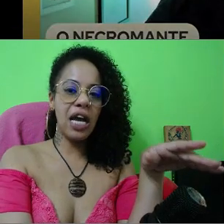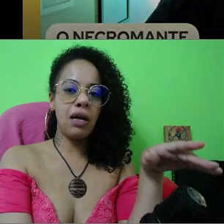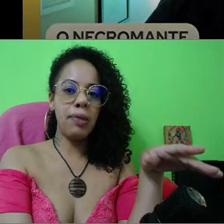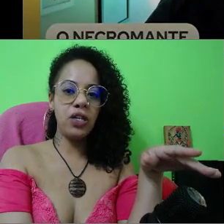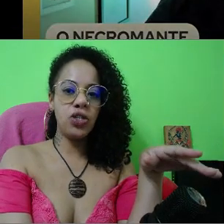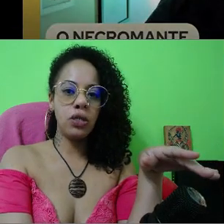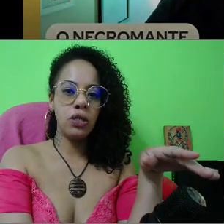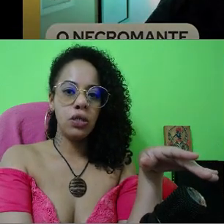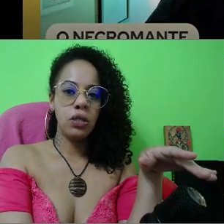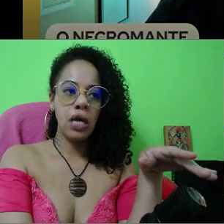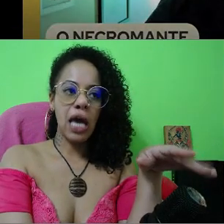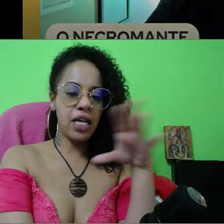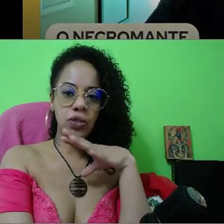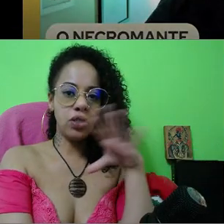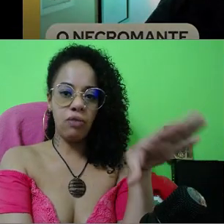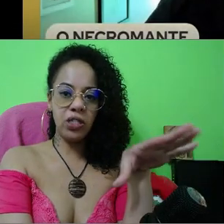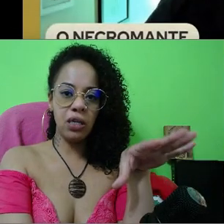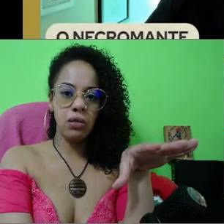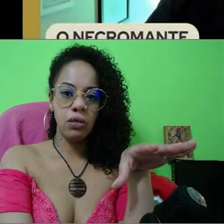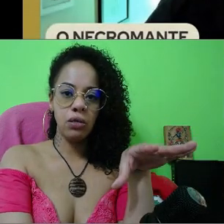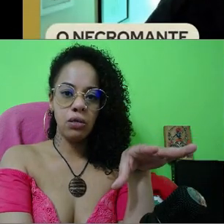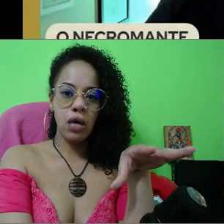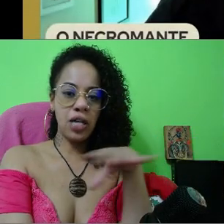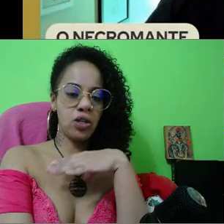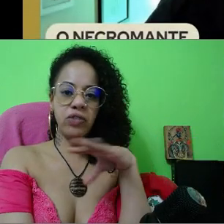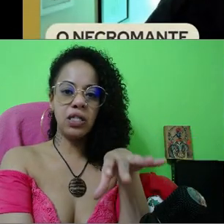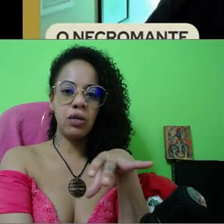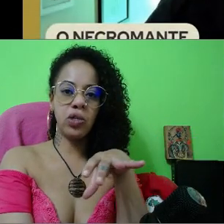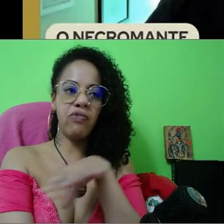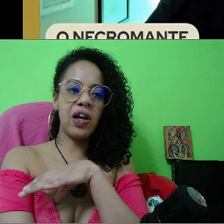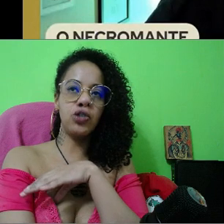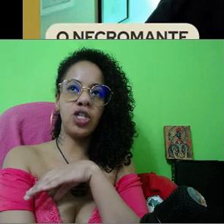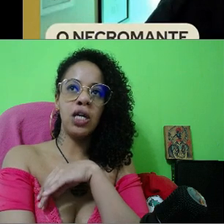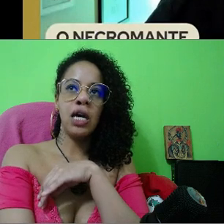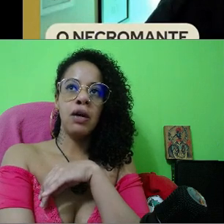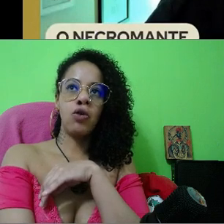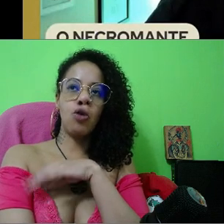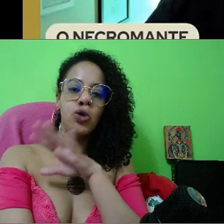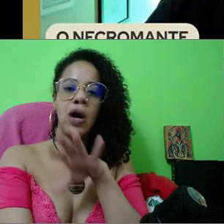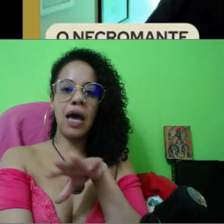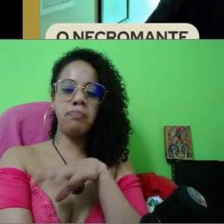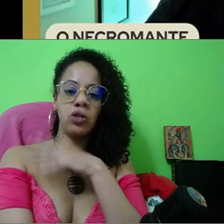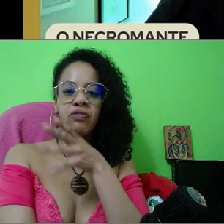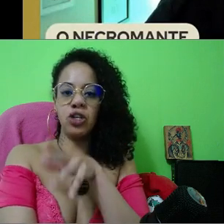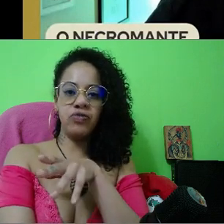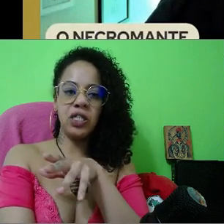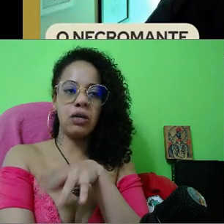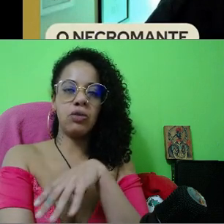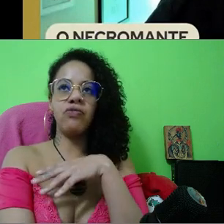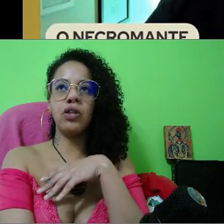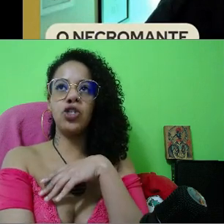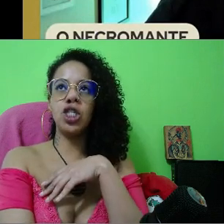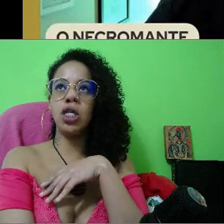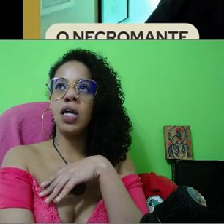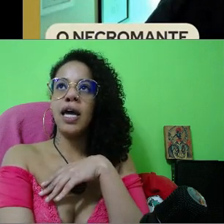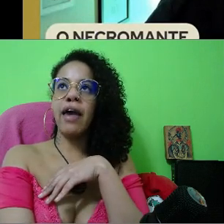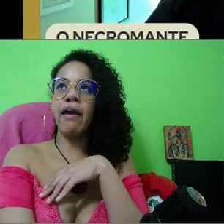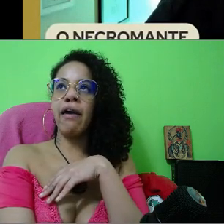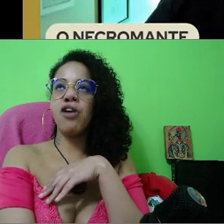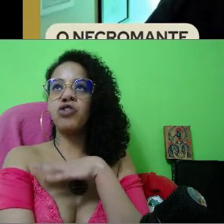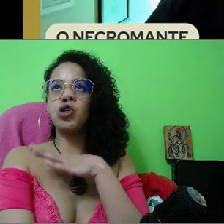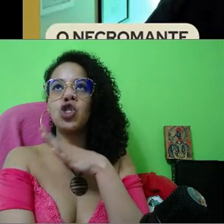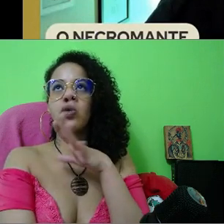indiretamente é isso é só você é só você quando eu falo de como no hypes eu tô falando de você quando eu falo